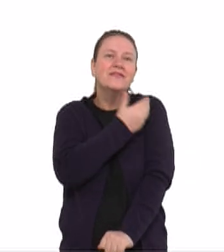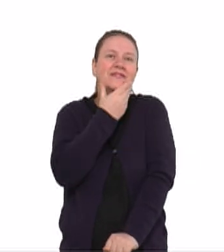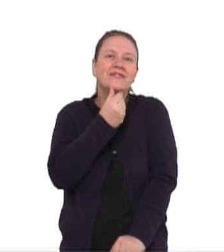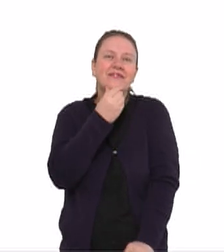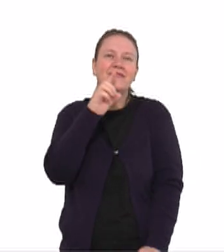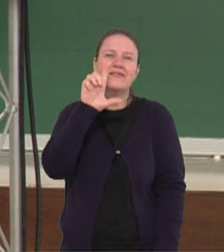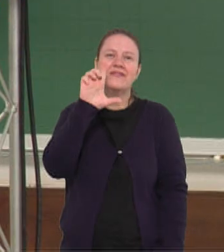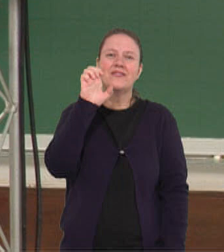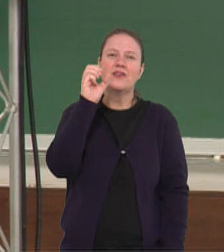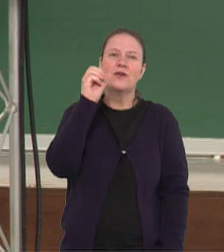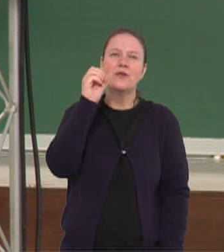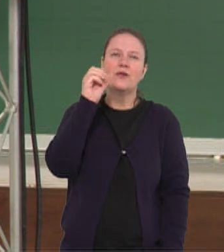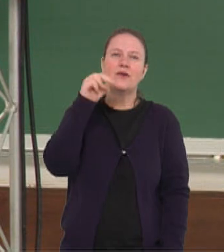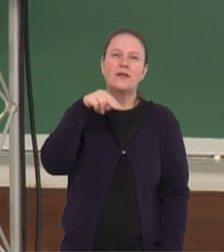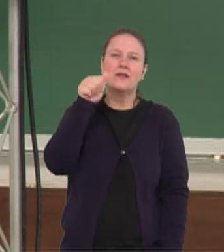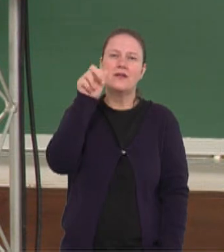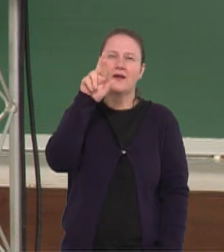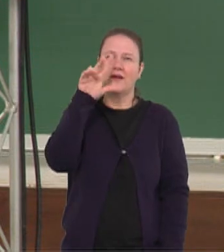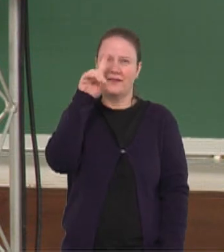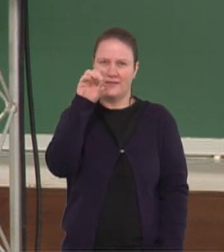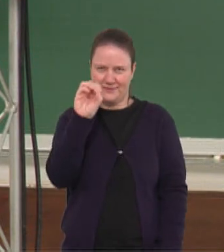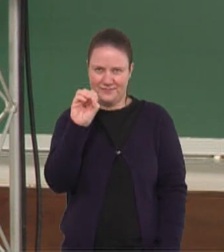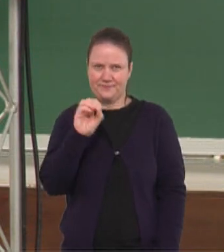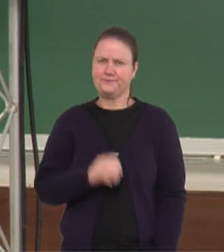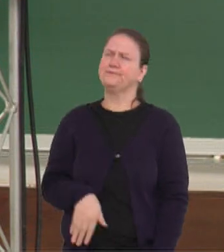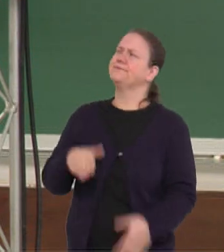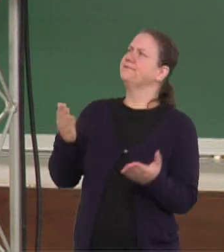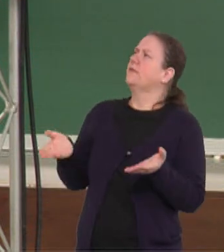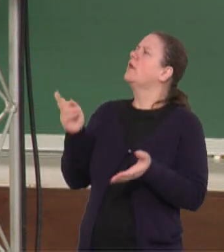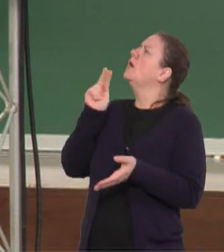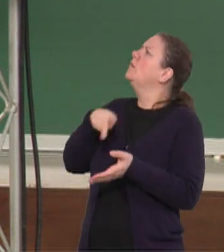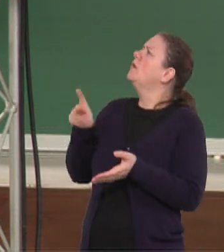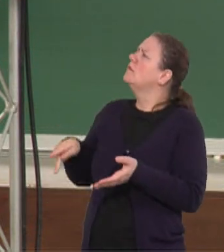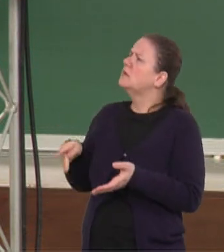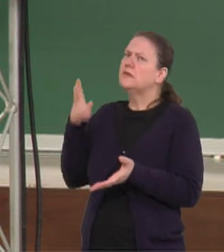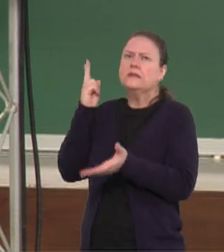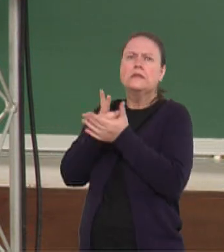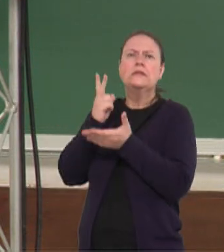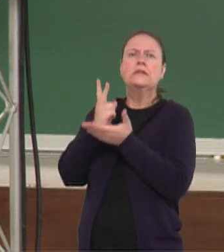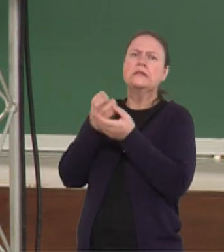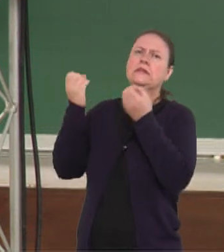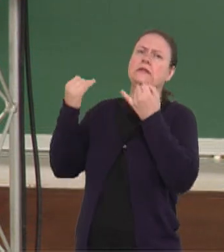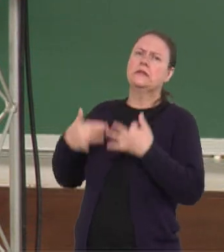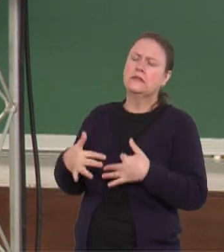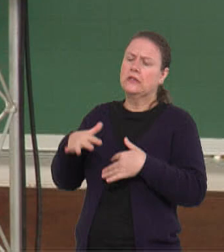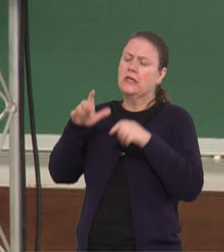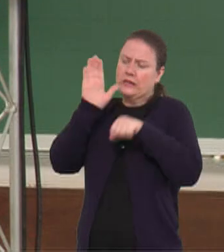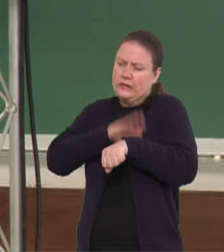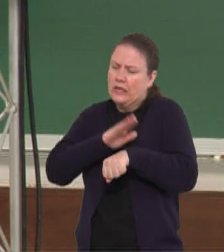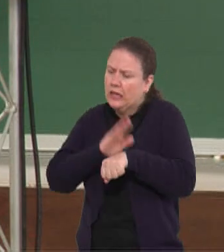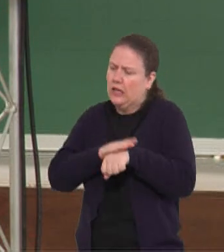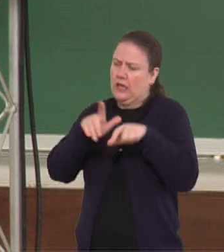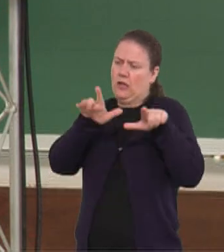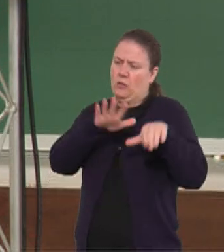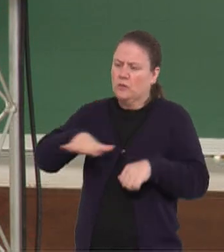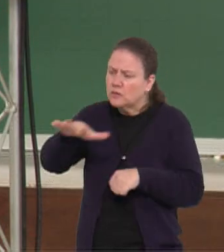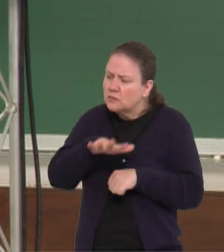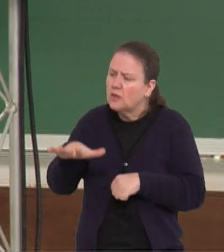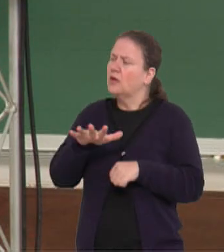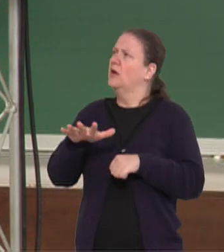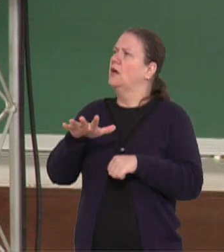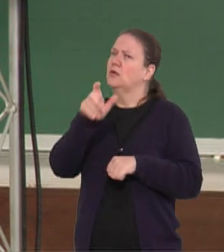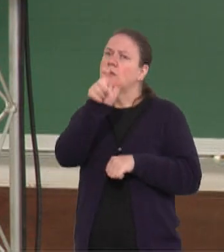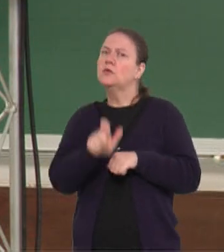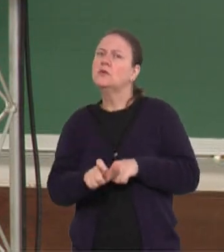Você fala assim, professora, você sempre está falando em tempo, em espaço, em narrador, e personagem, por que você